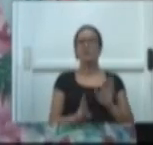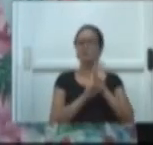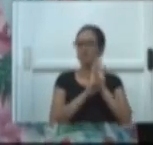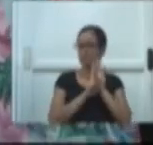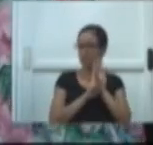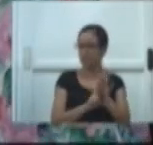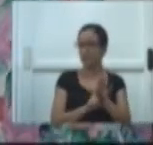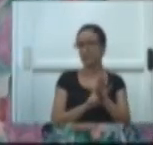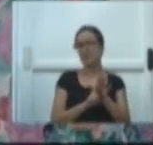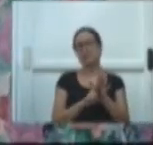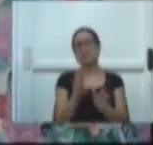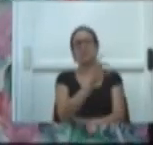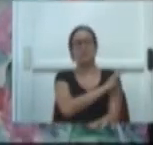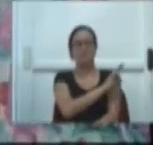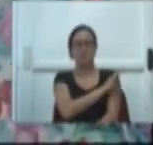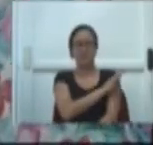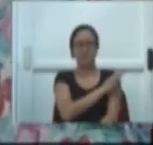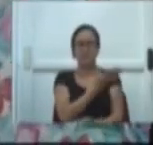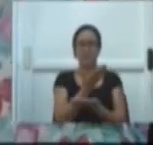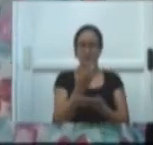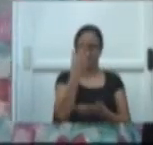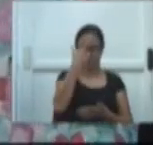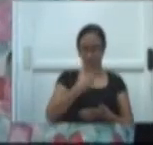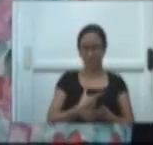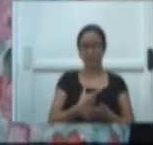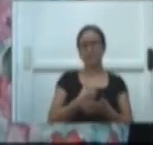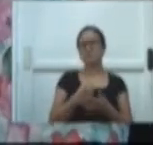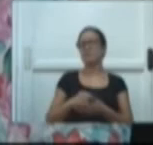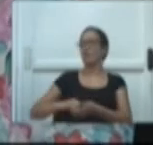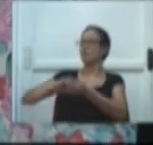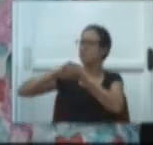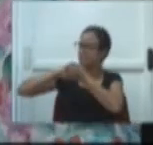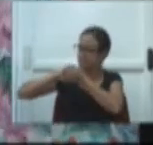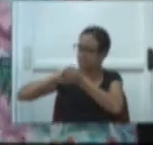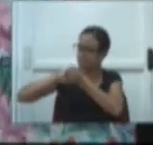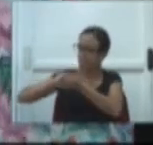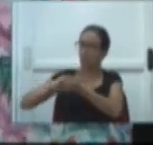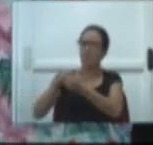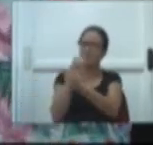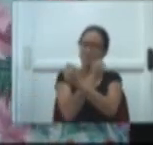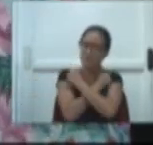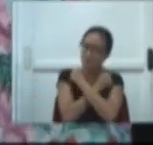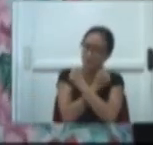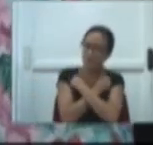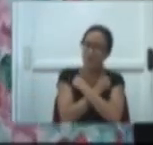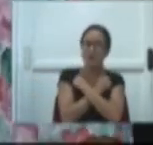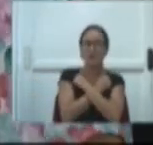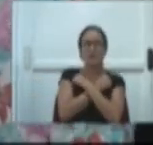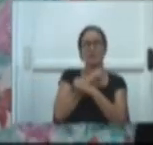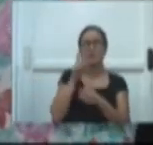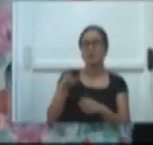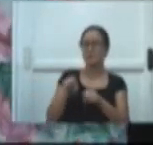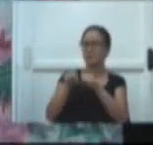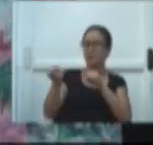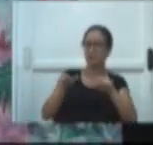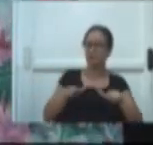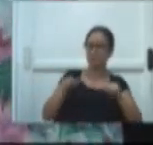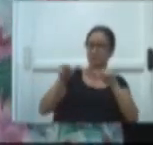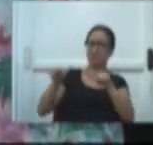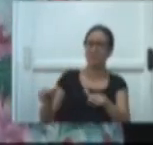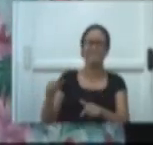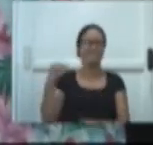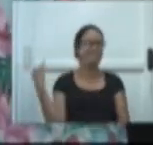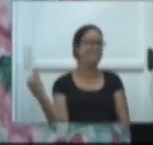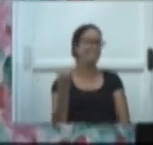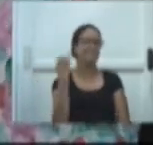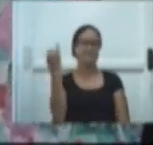o reconhecimento desse título. Eu sei quanto é importante uma cidade reconhecer. A gente nasce e a gente